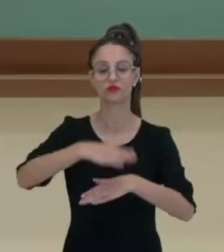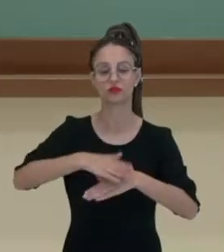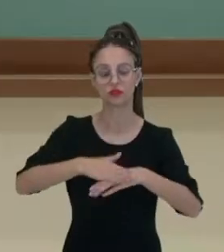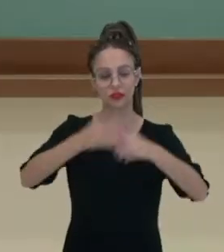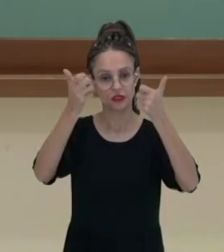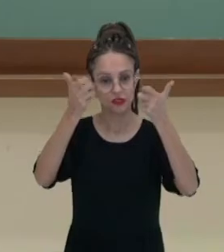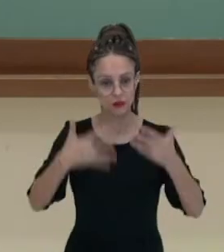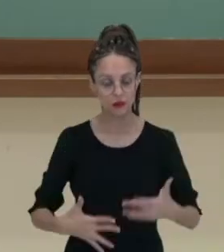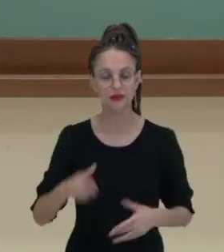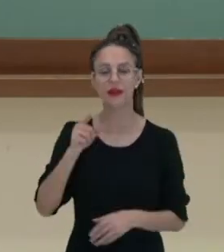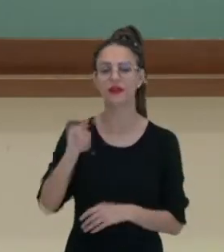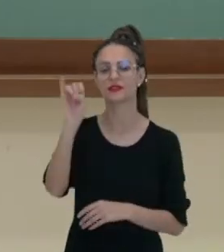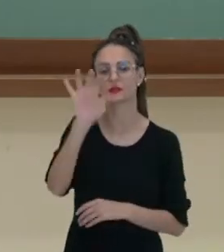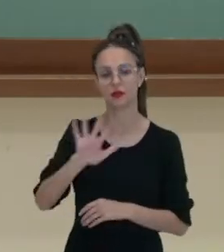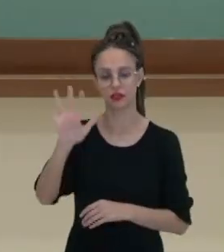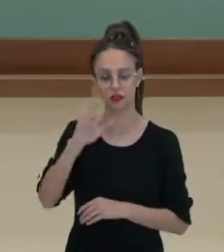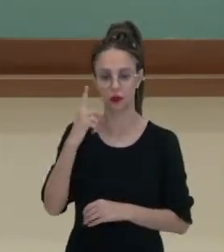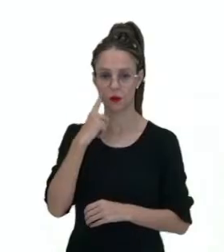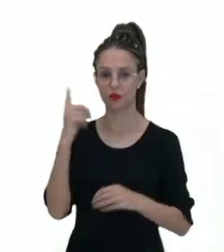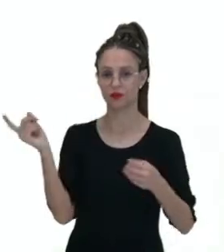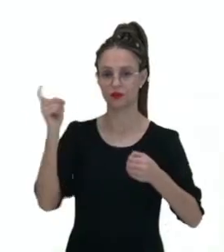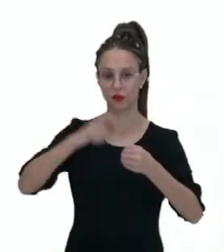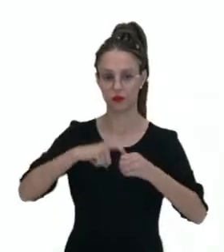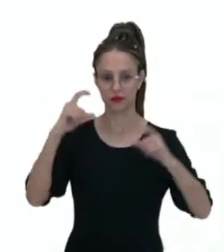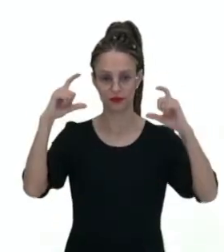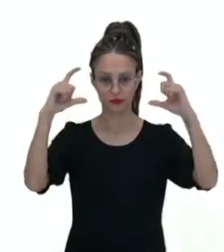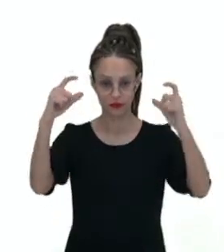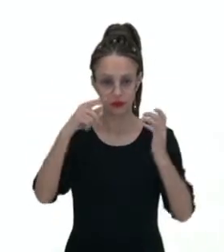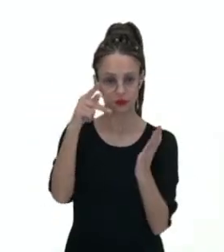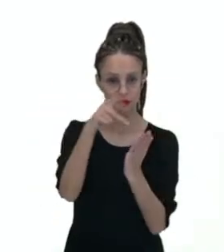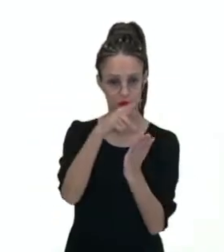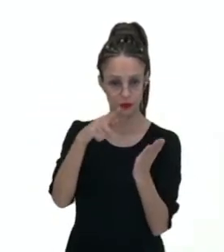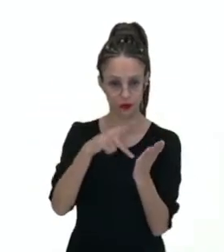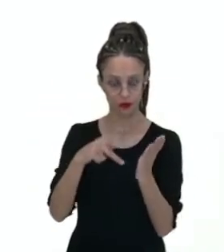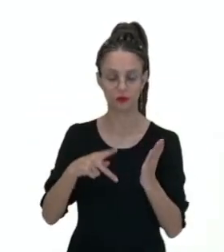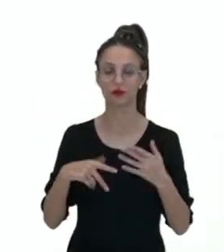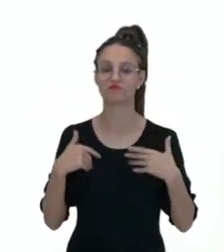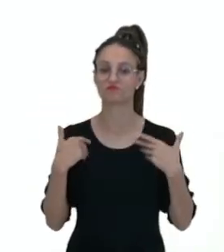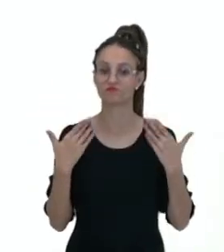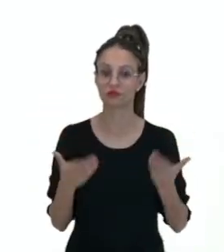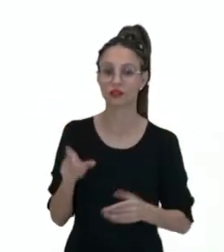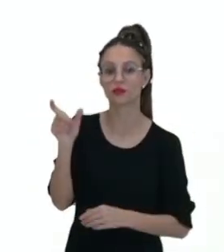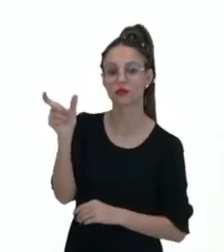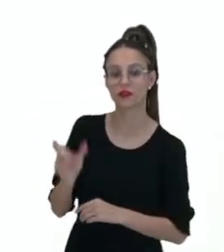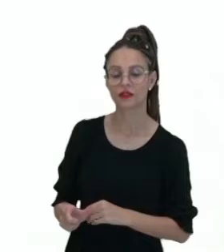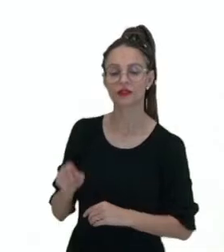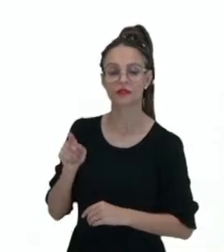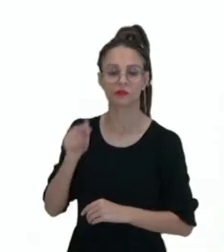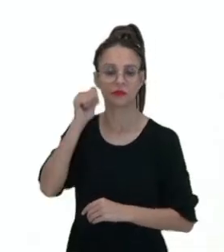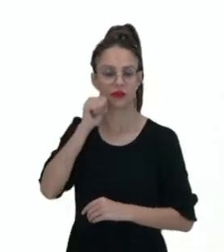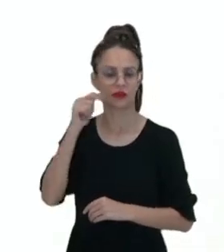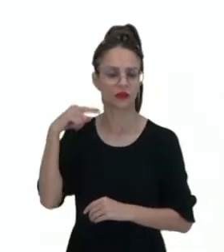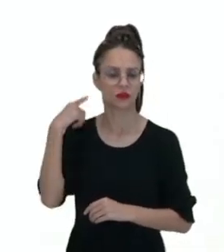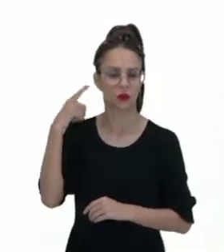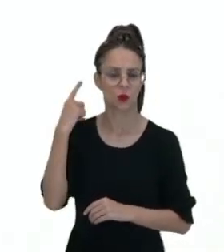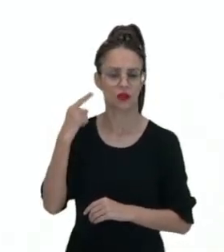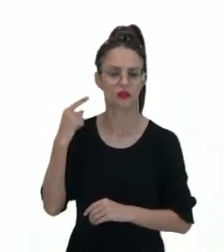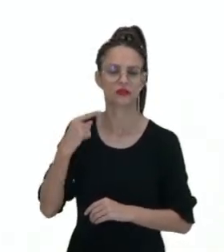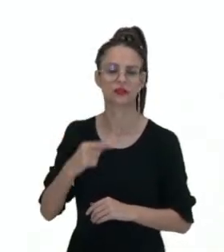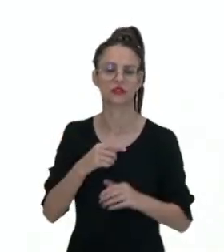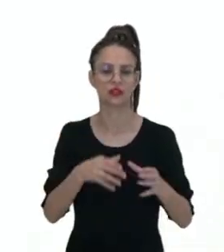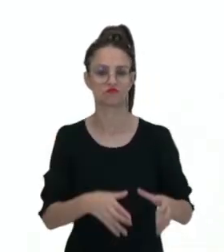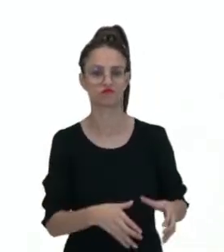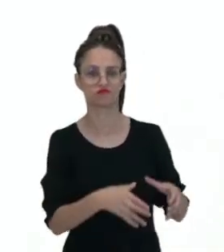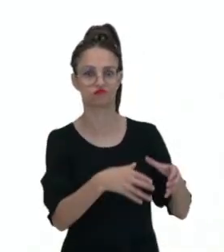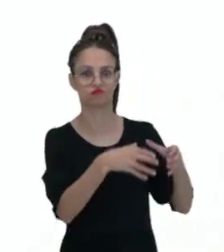essa imagem. Então, quando eu volto aqui na estrofe, ó, eu tenho quando Ismalha enlouqueceu, pôs-se na torre a sonhar. Então, ela